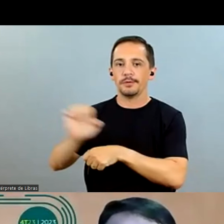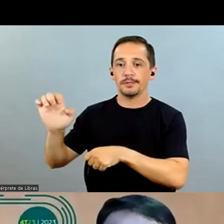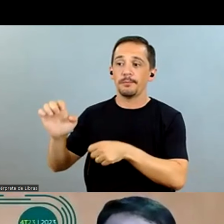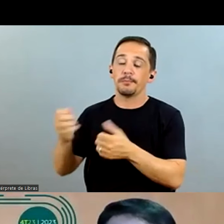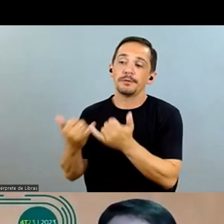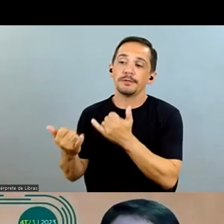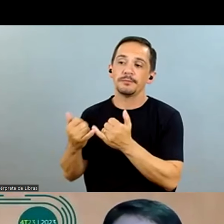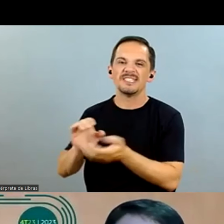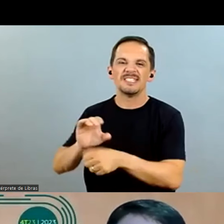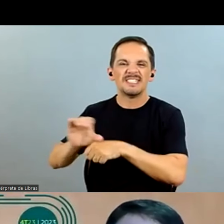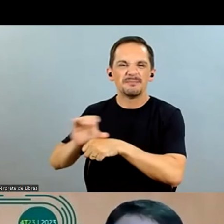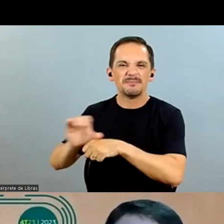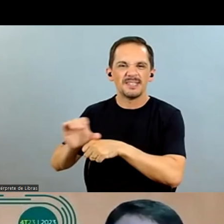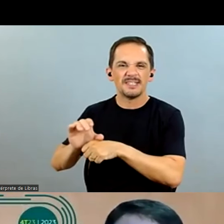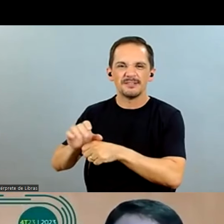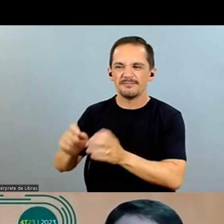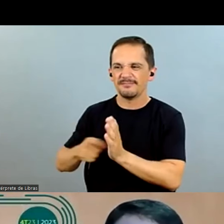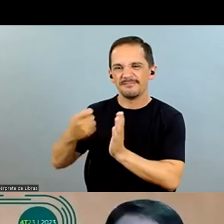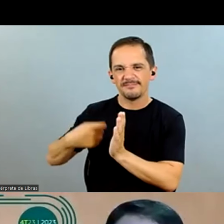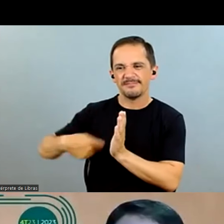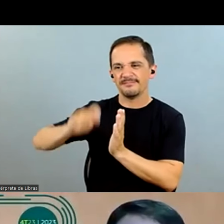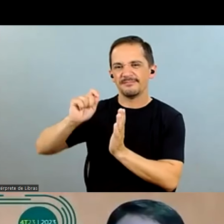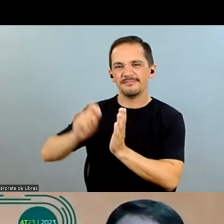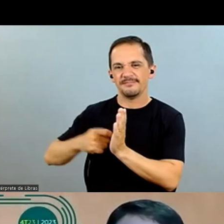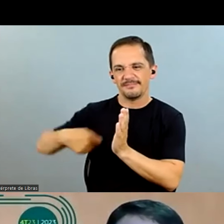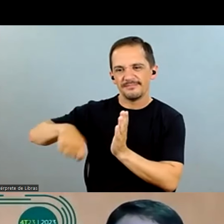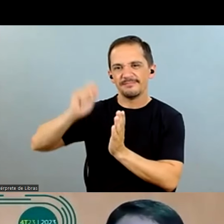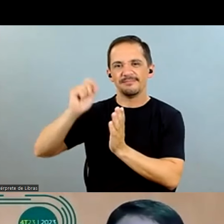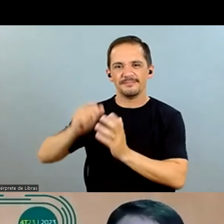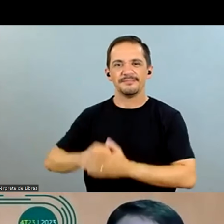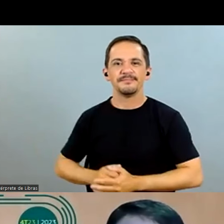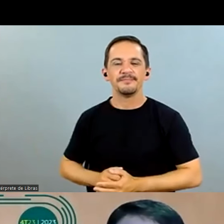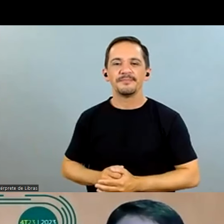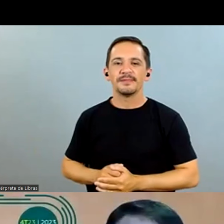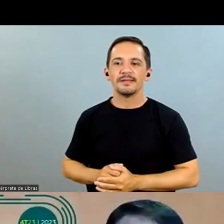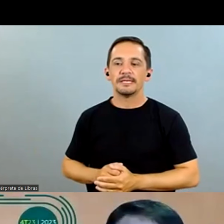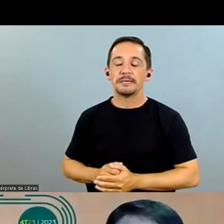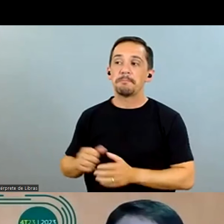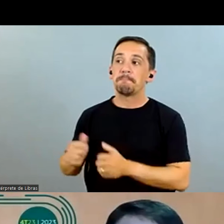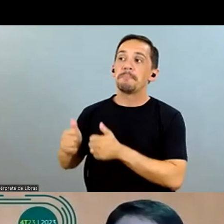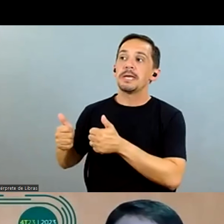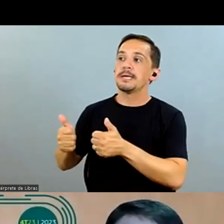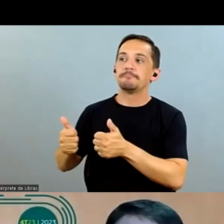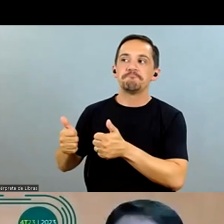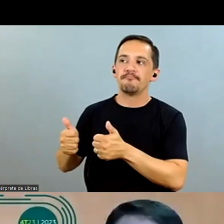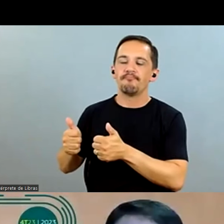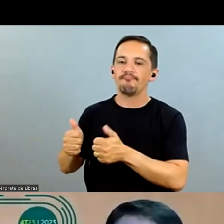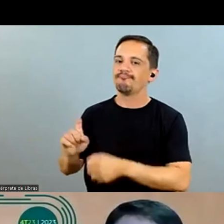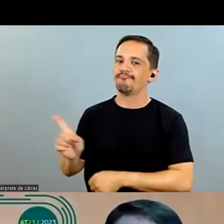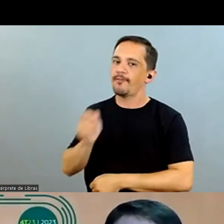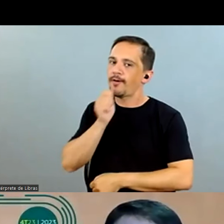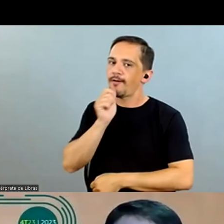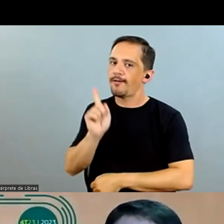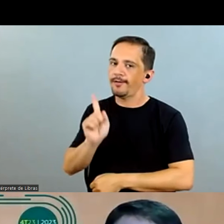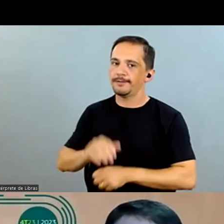a esse segmento de cimento ele não tá indo tão bem ainda mas na medida que a atividade econômica melhora ele começa a